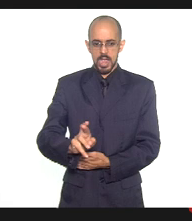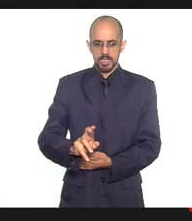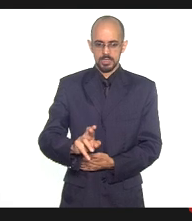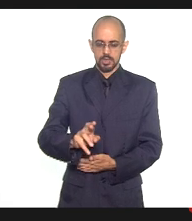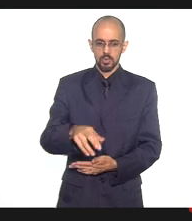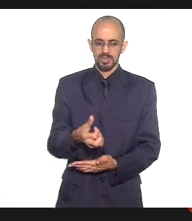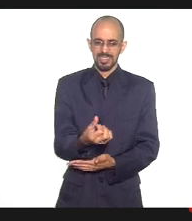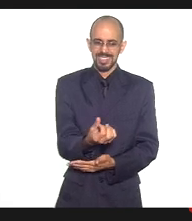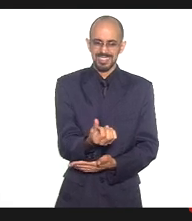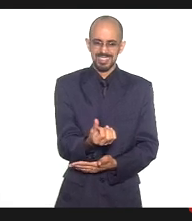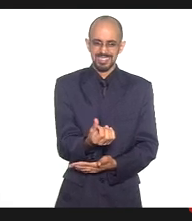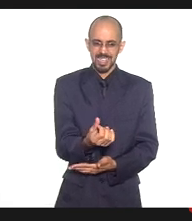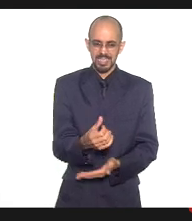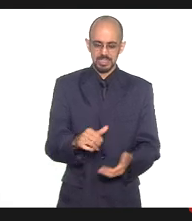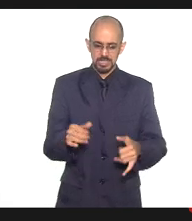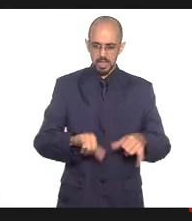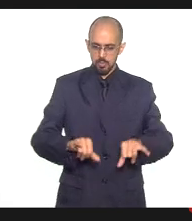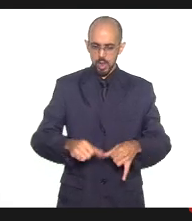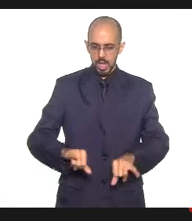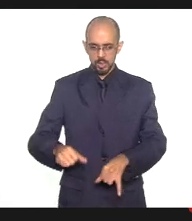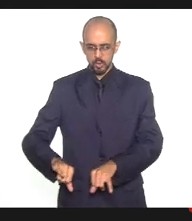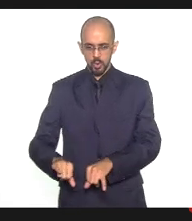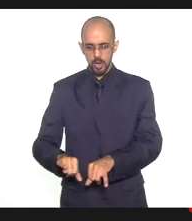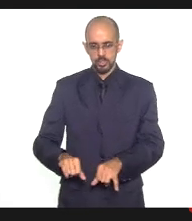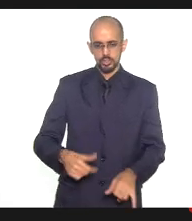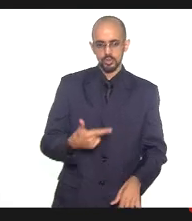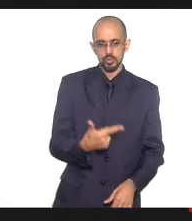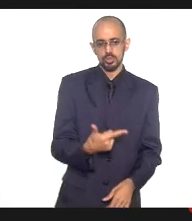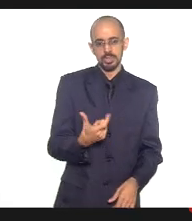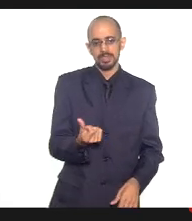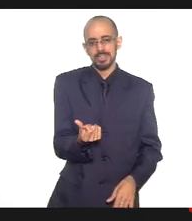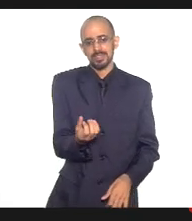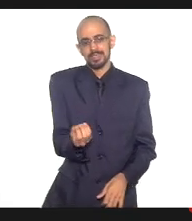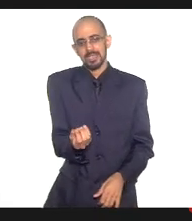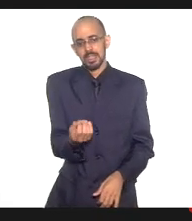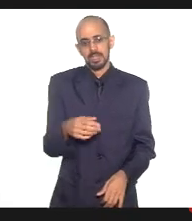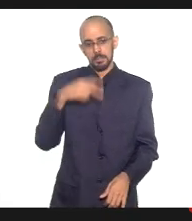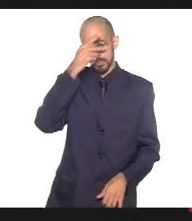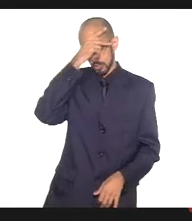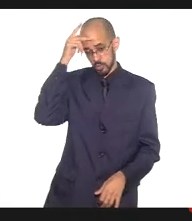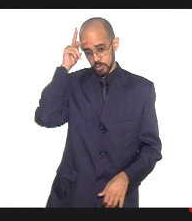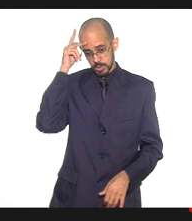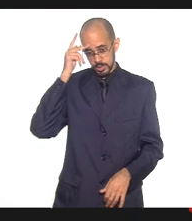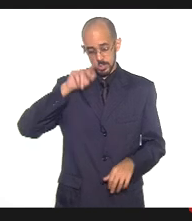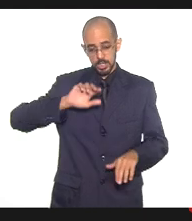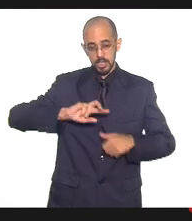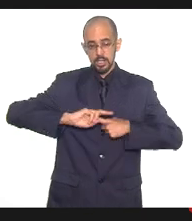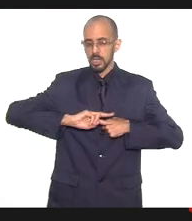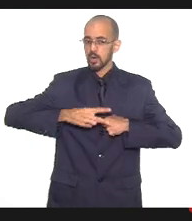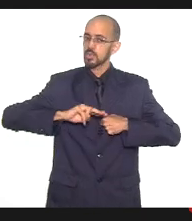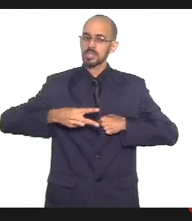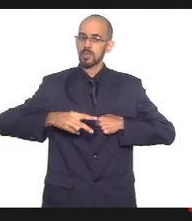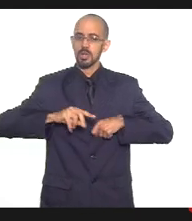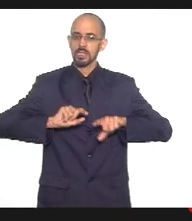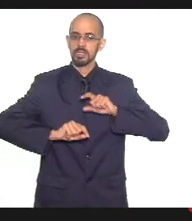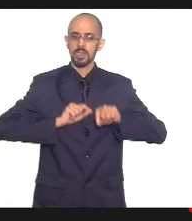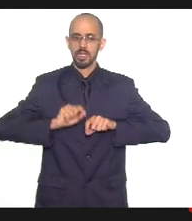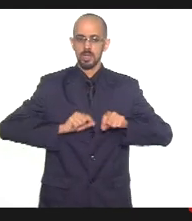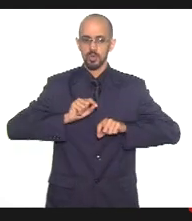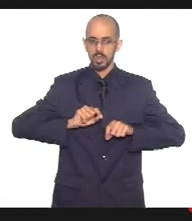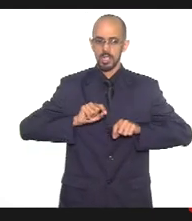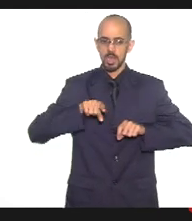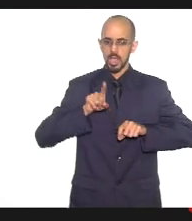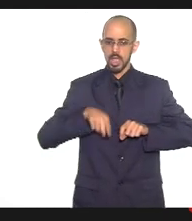de 360 pessoas nesse projeto aí. E aí o resultado disso tudo, eu acho que é o reconhecimento que a ANP faz todo ano,